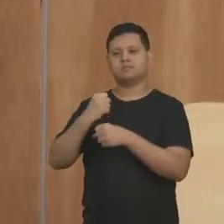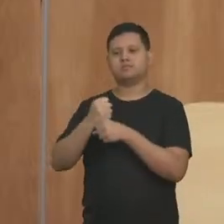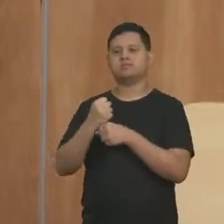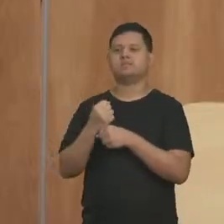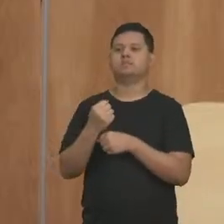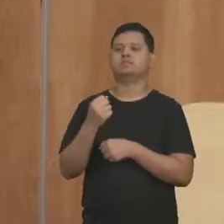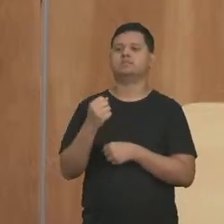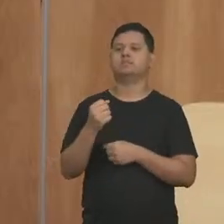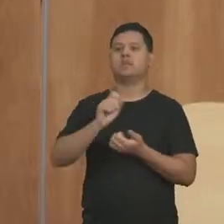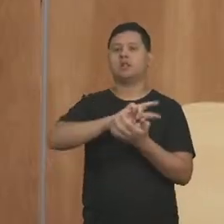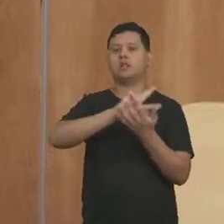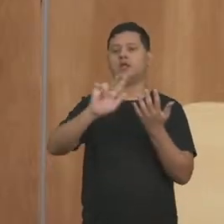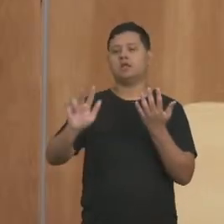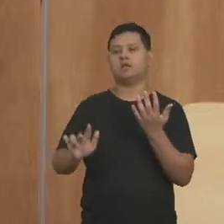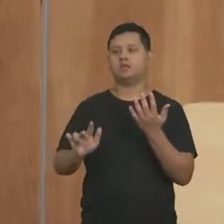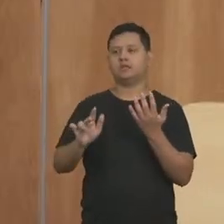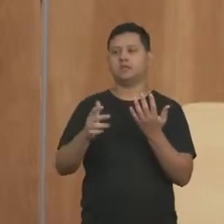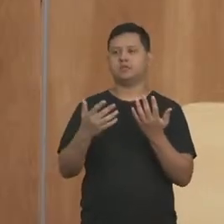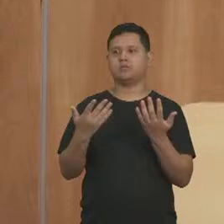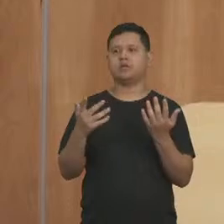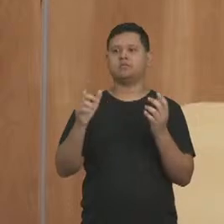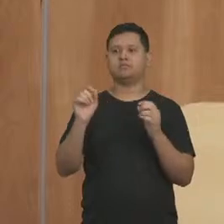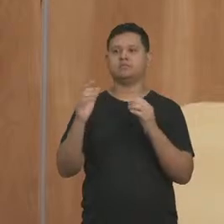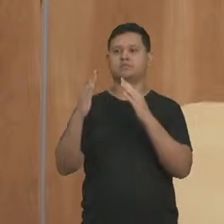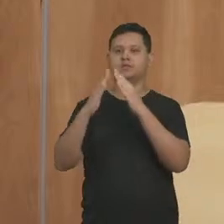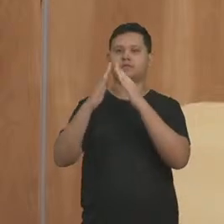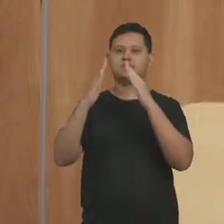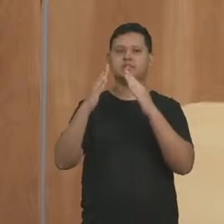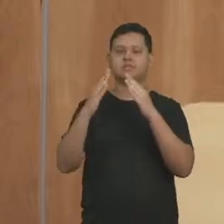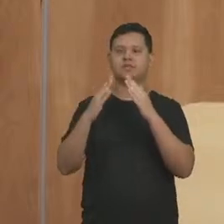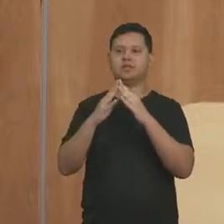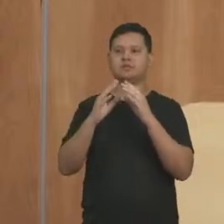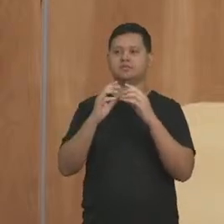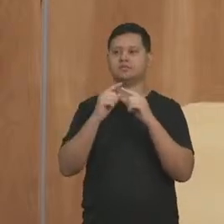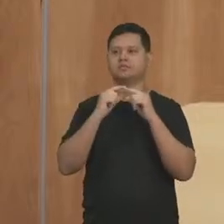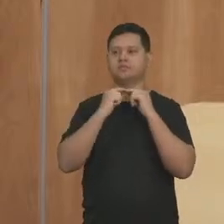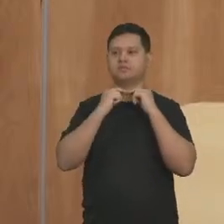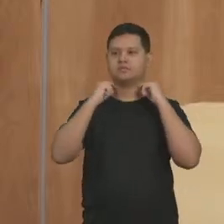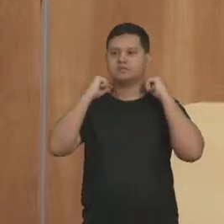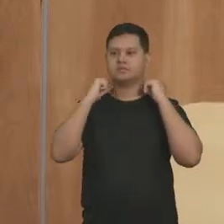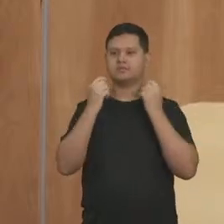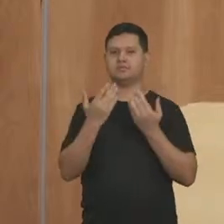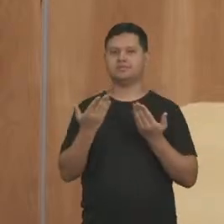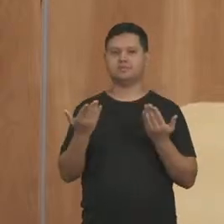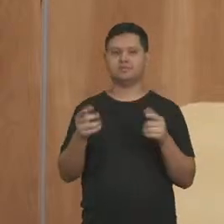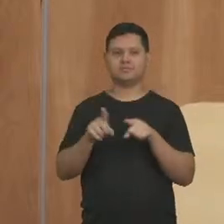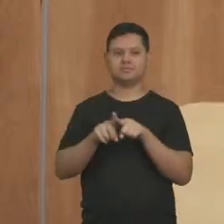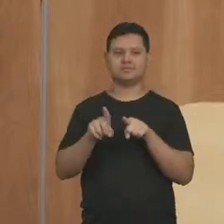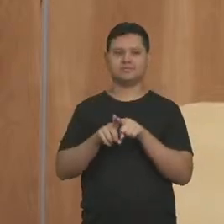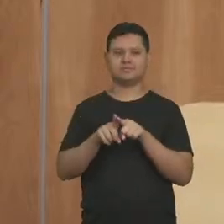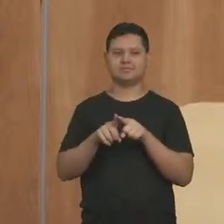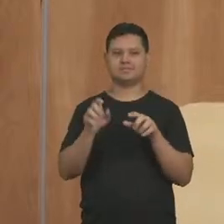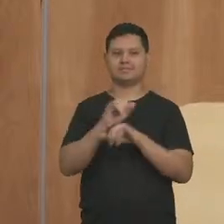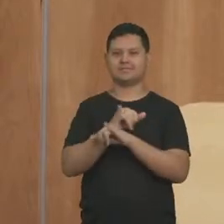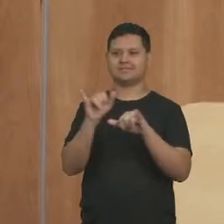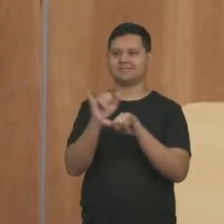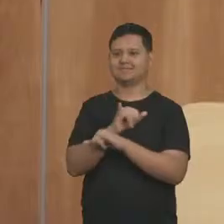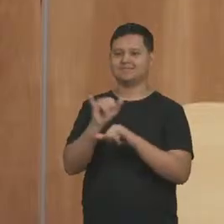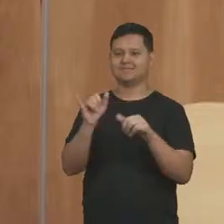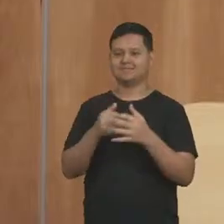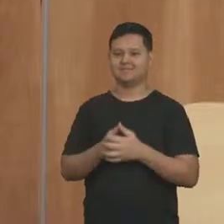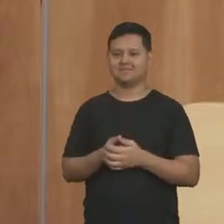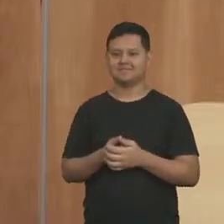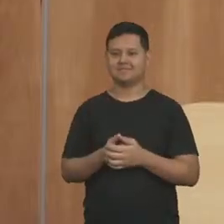Criaturas, criado por São Francisco de Assis. Lindo esse cântico, inclusive deveria ser mais divulgado.